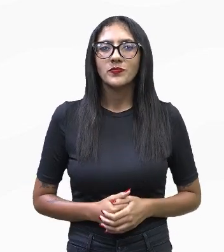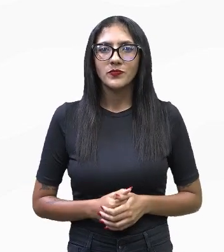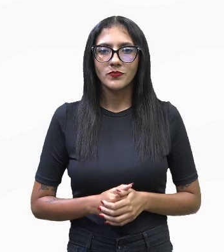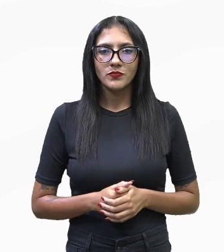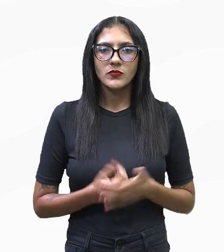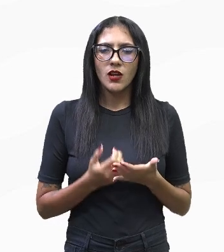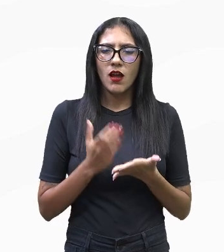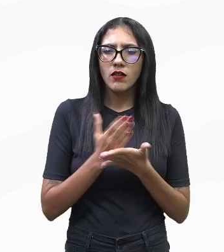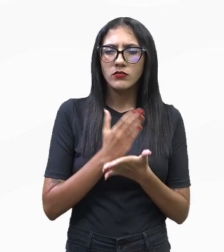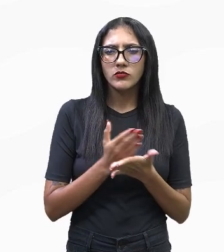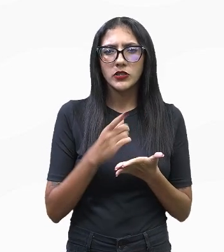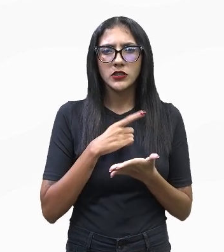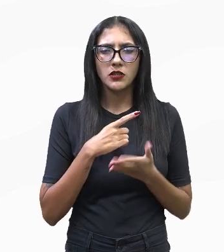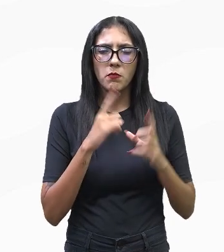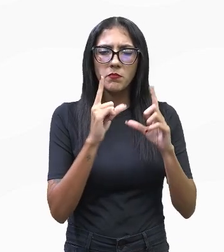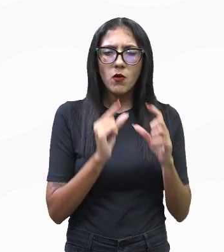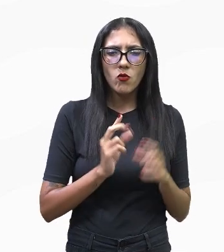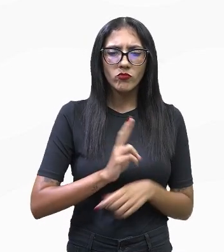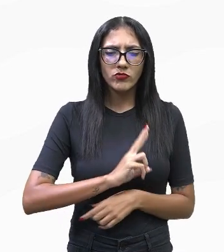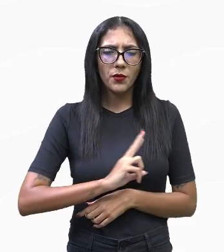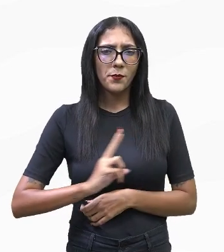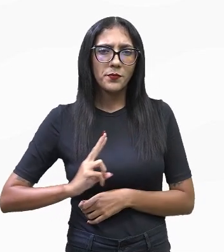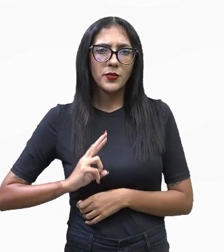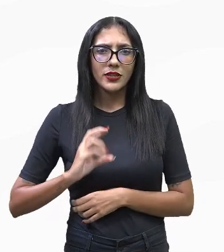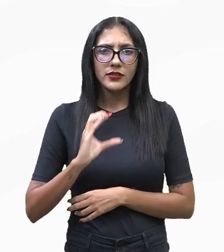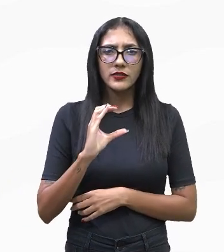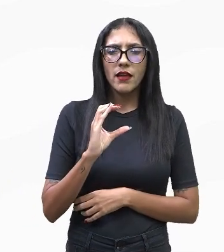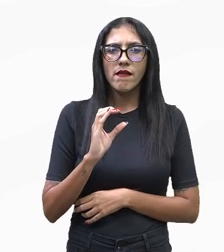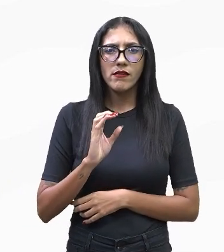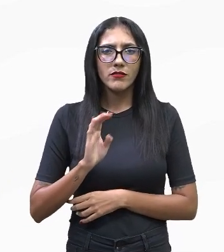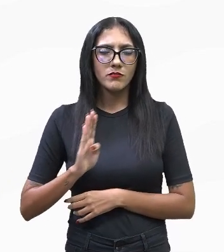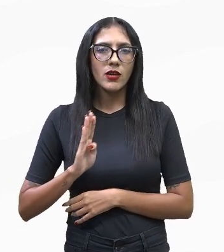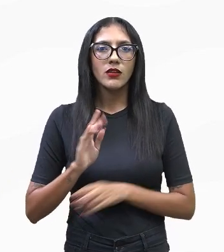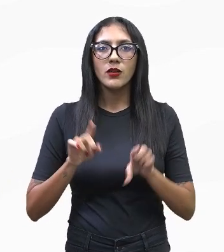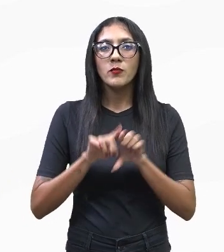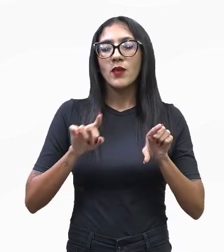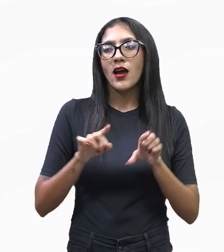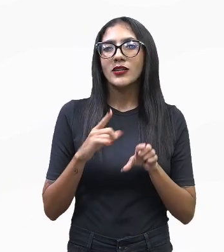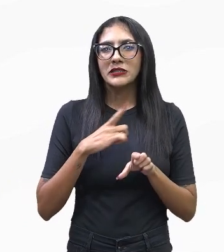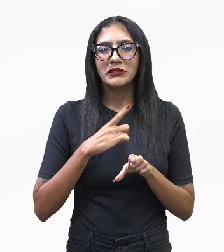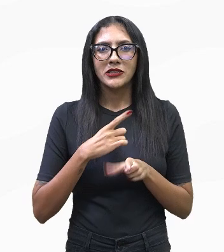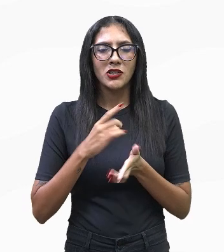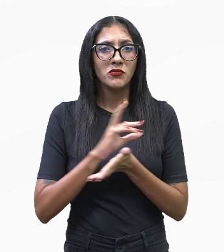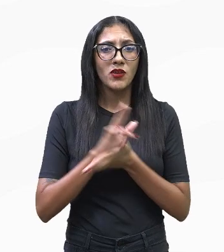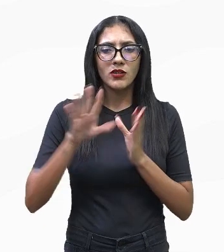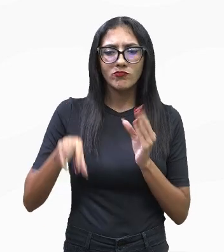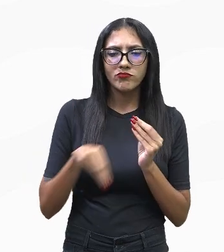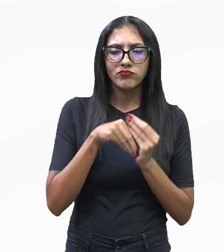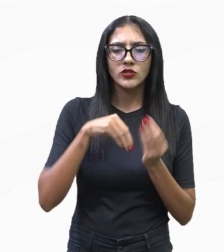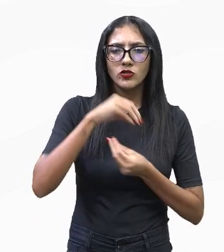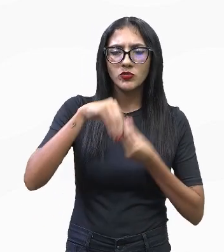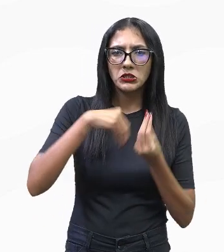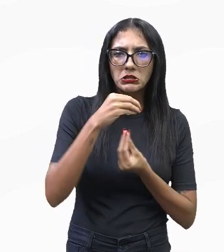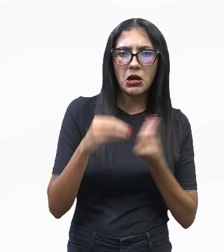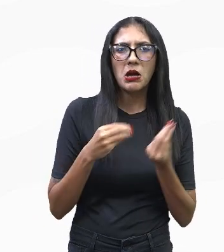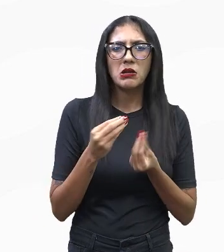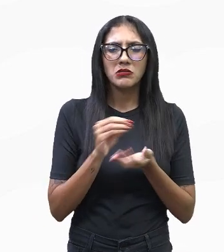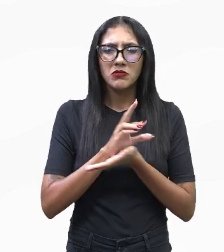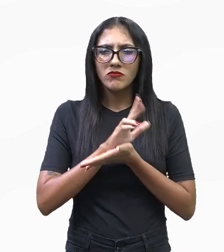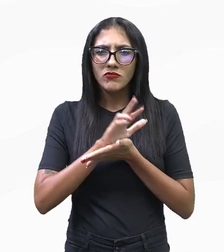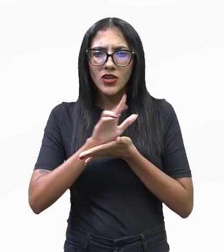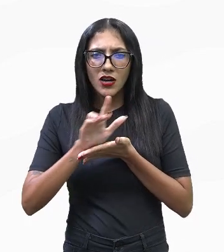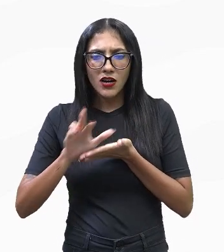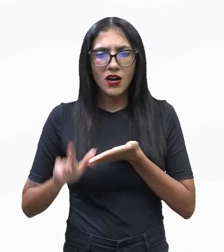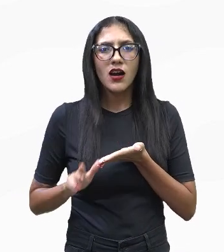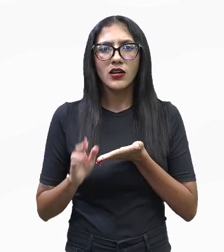tem ali uma dosagem pequena de vitamina C, vitamina B, mas em contrapartida tem muitos aditivos químicos, corantes, conservantes que